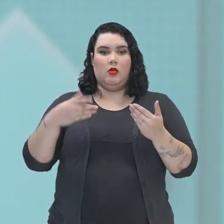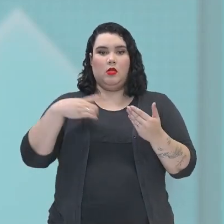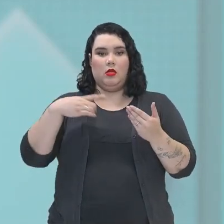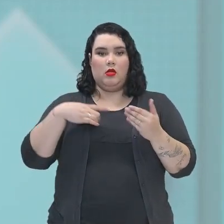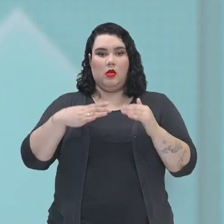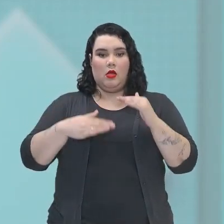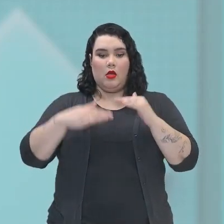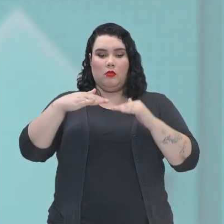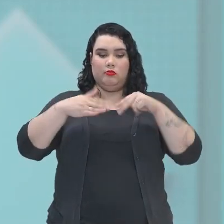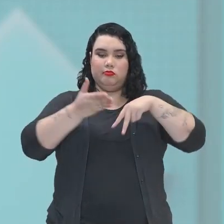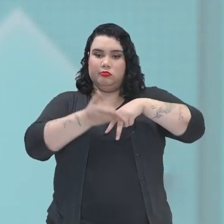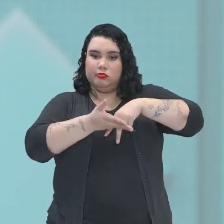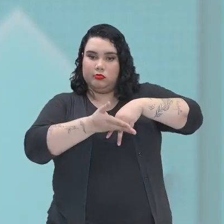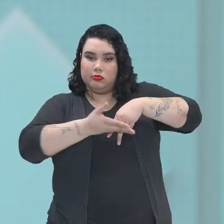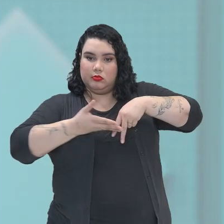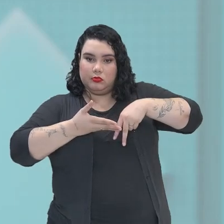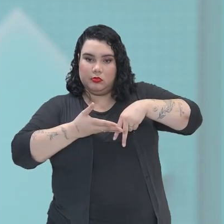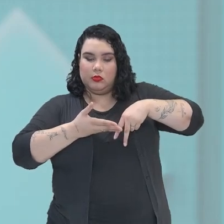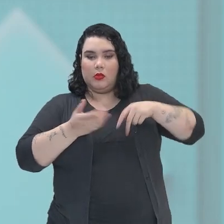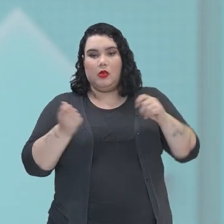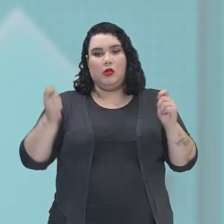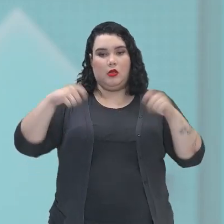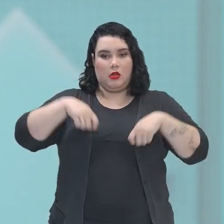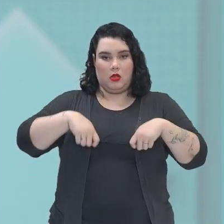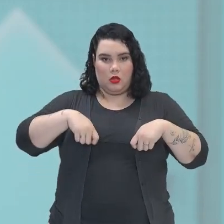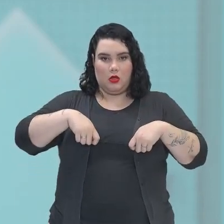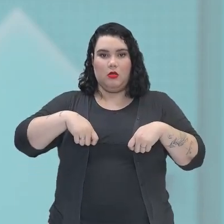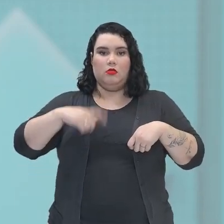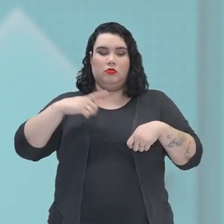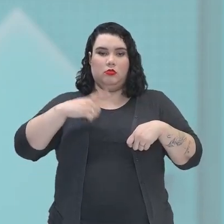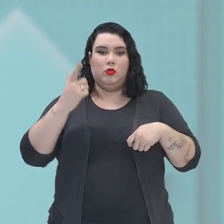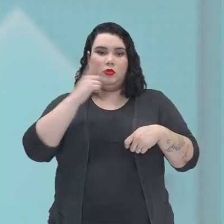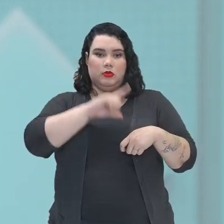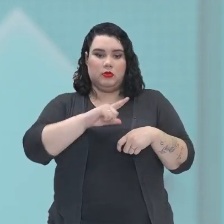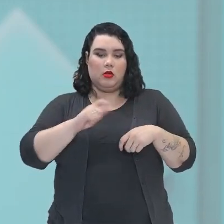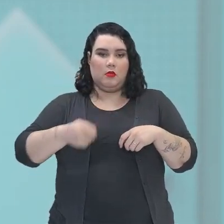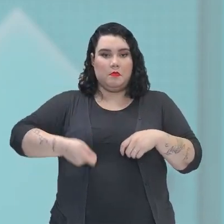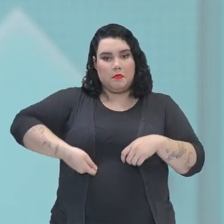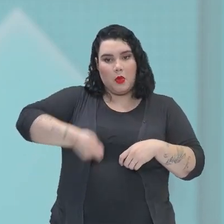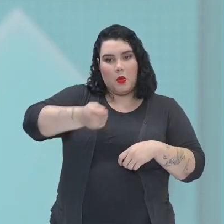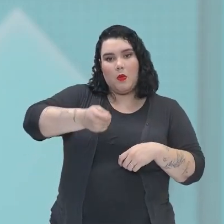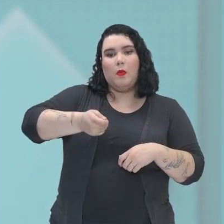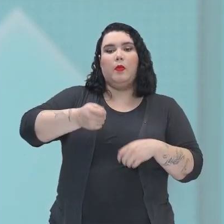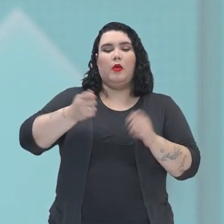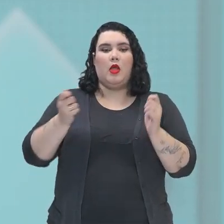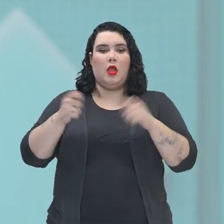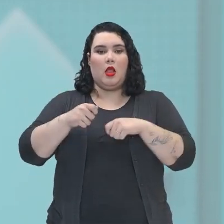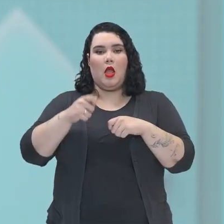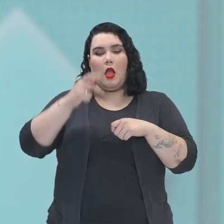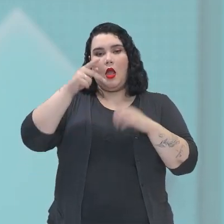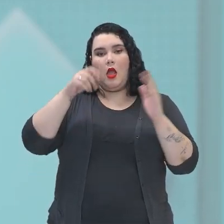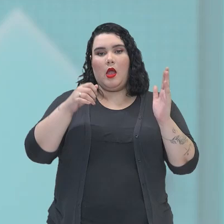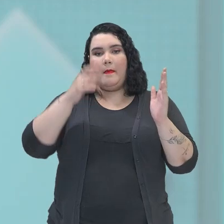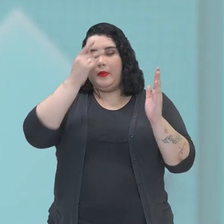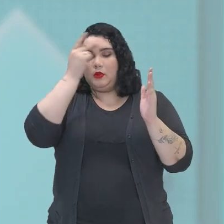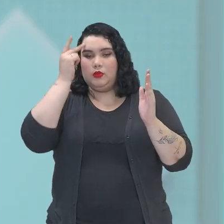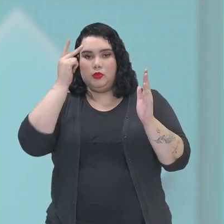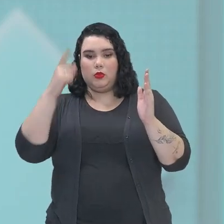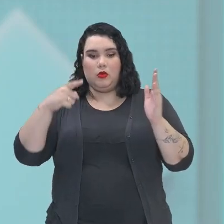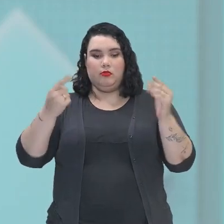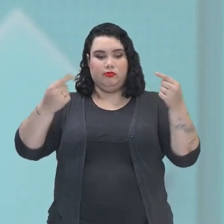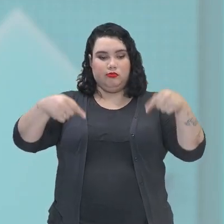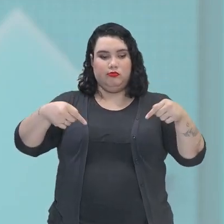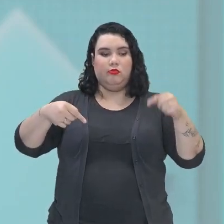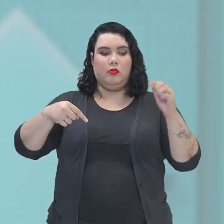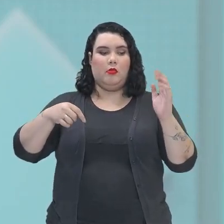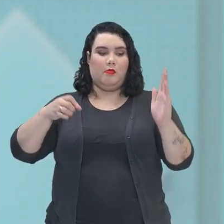até o nível da cintura. Você bate nela e devolve por cima da rede de forma que ela bata lá na parede